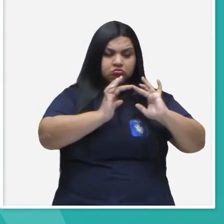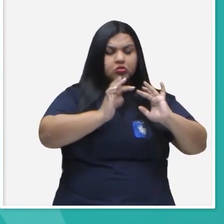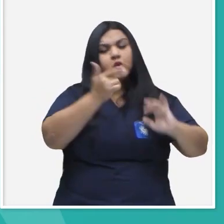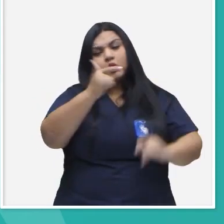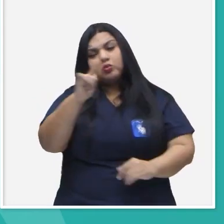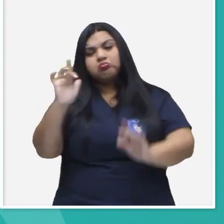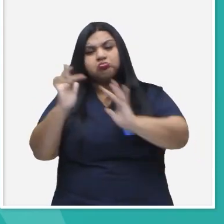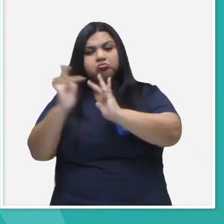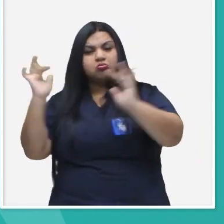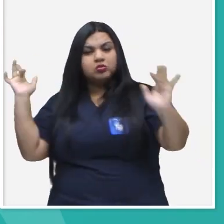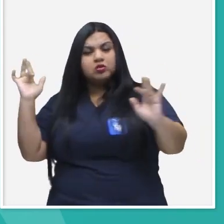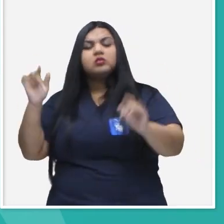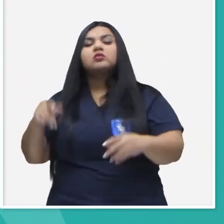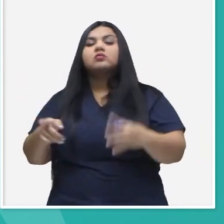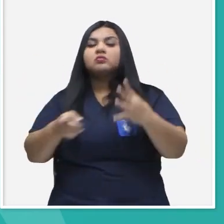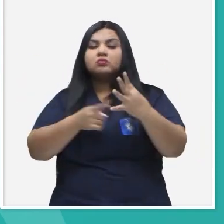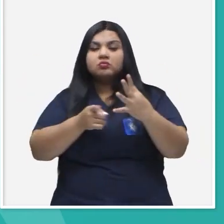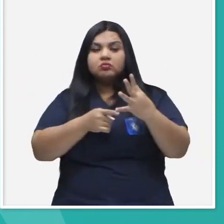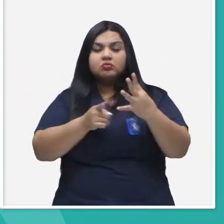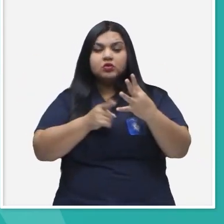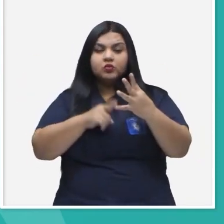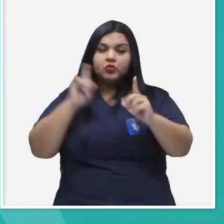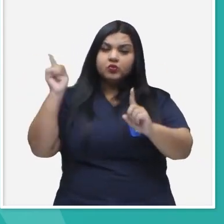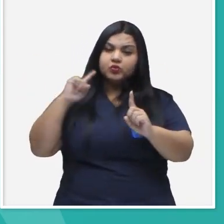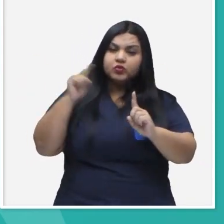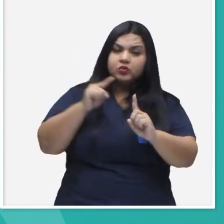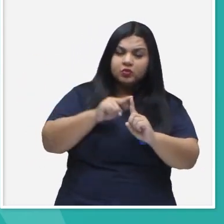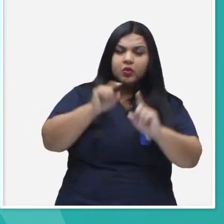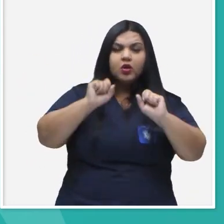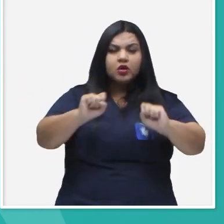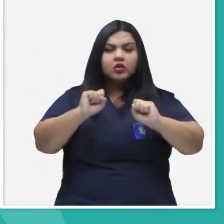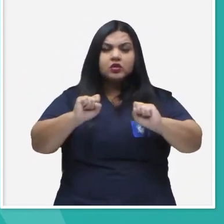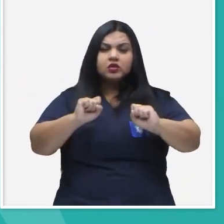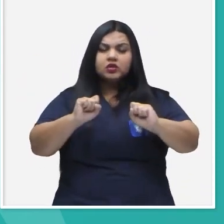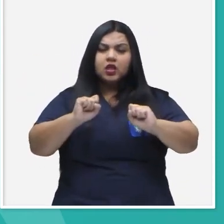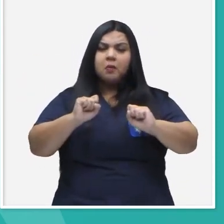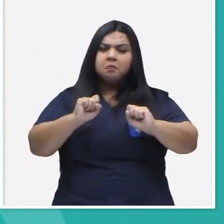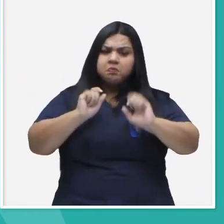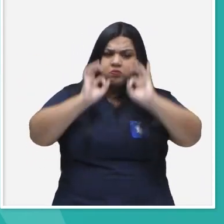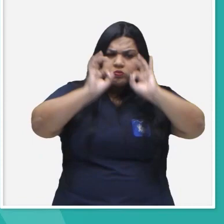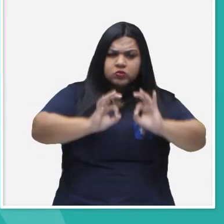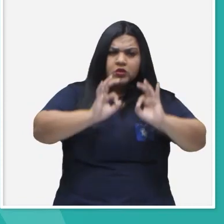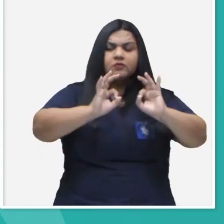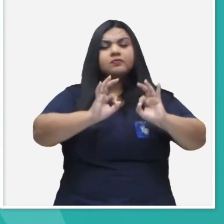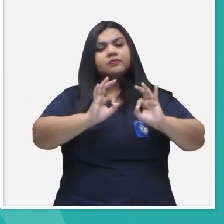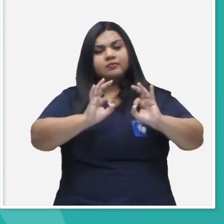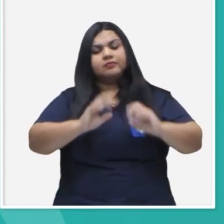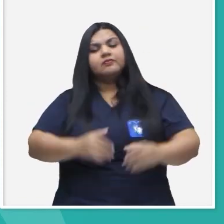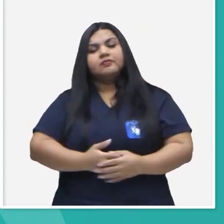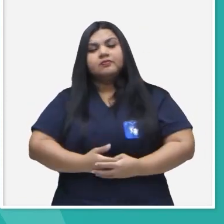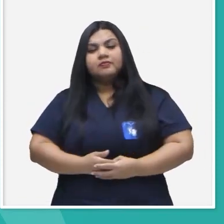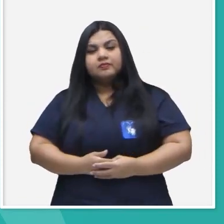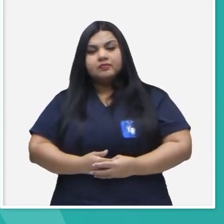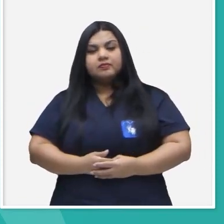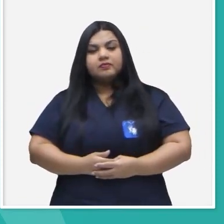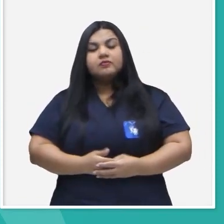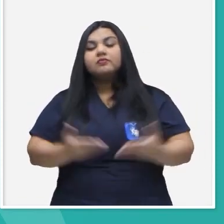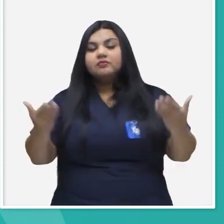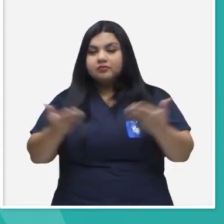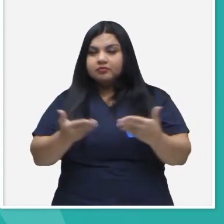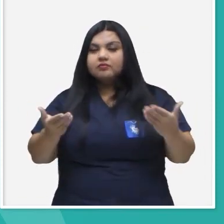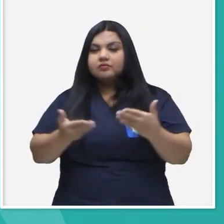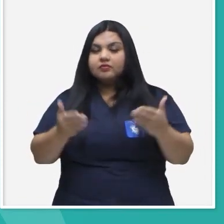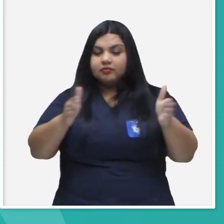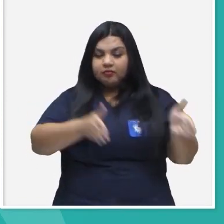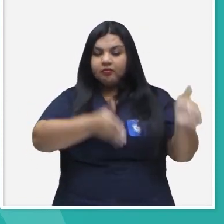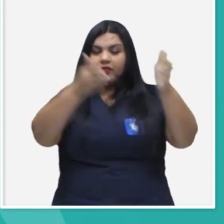sem interação, e também o objetivo, que pode ser de marca, precisão, tá certo? E agora sim, nós